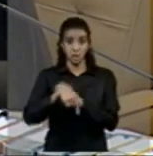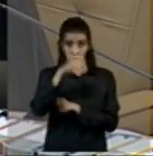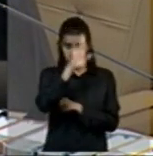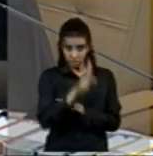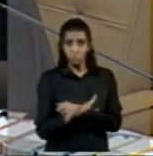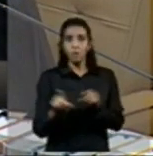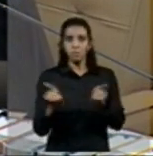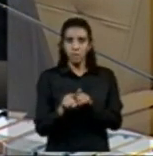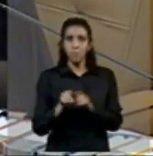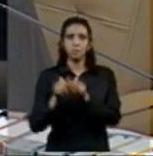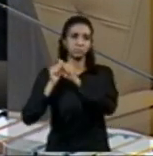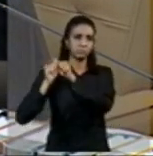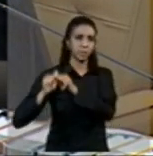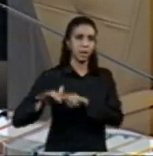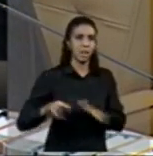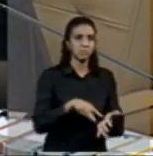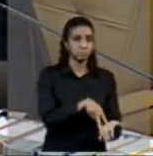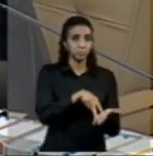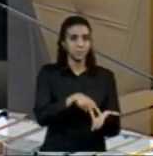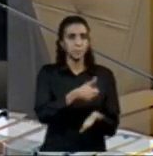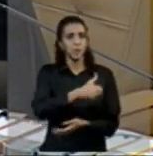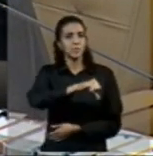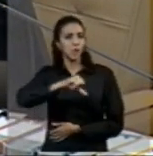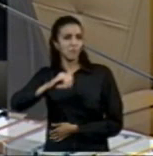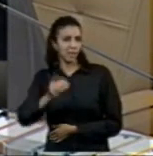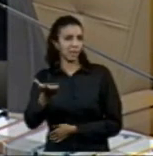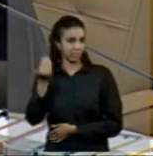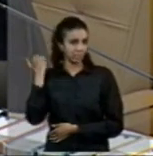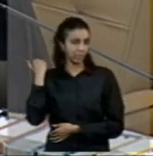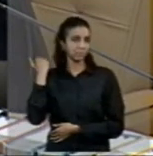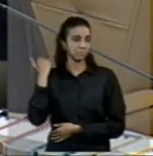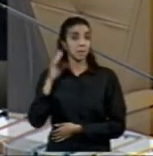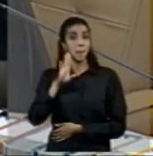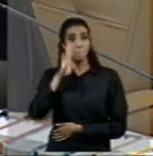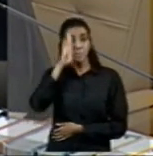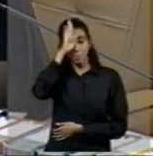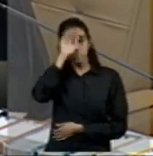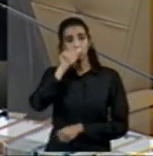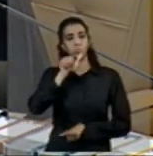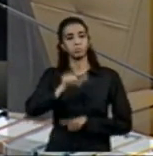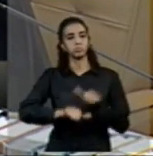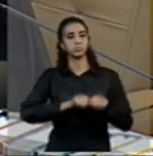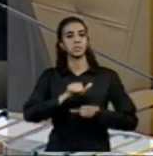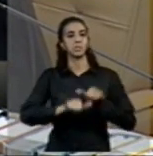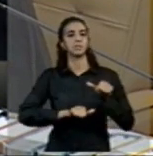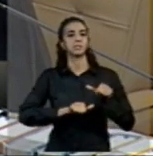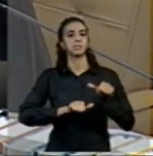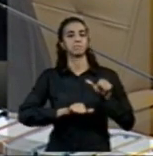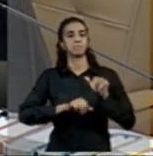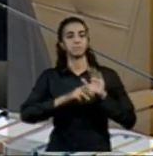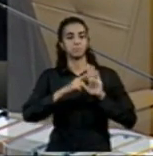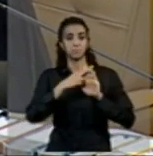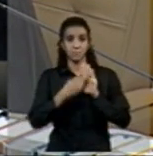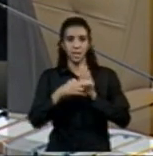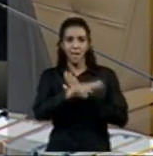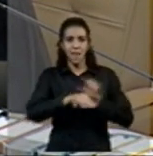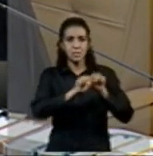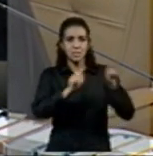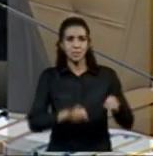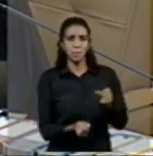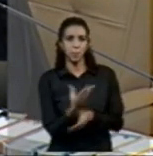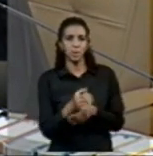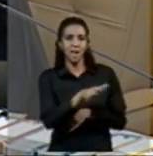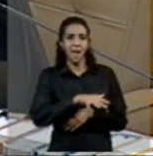forma consistente na década de 90, sobretudo na reformulação da estrutura produtiva da